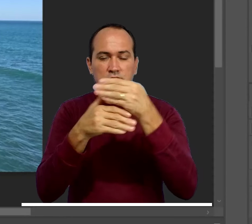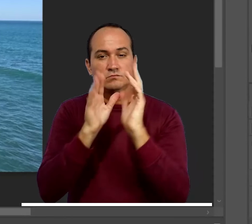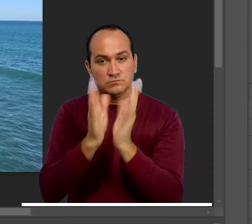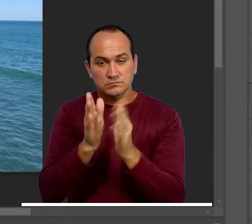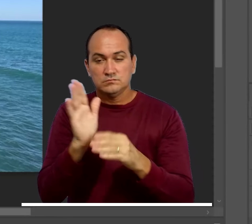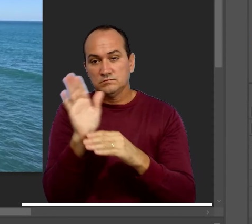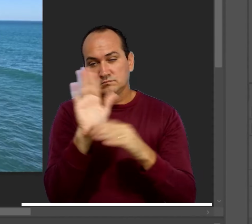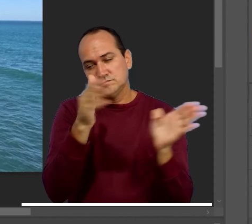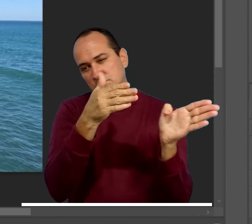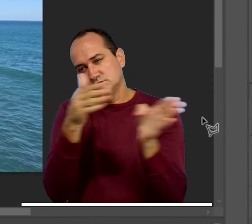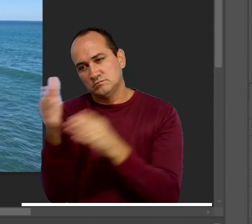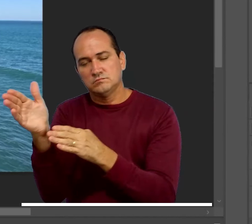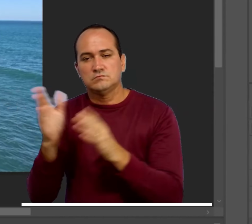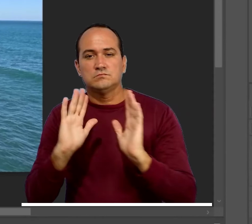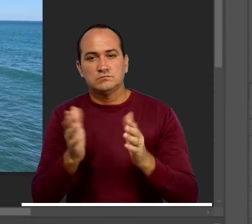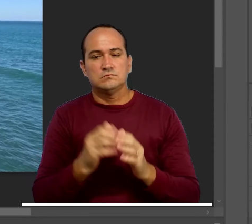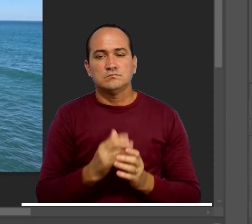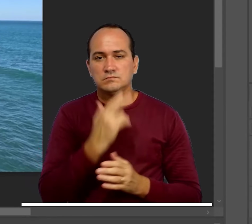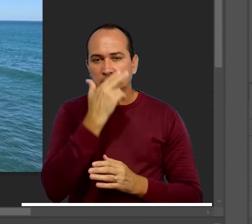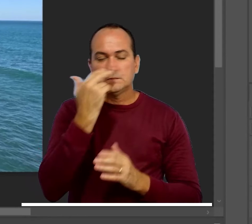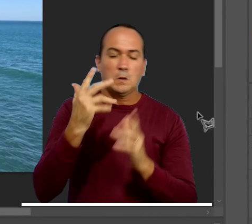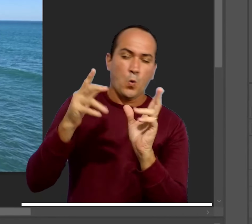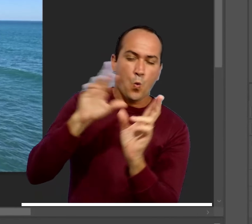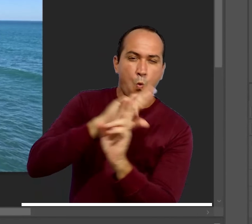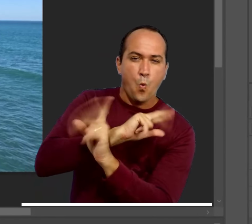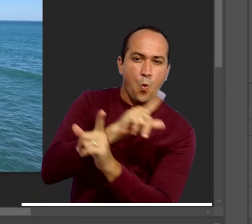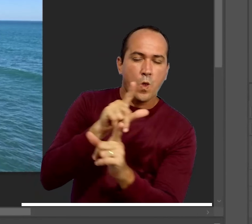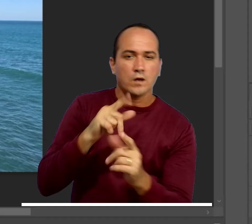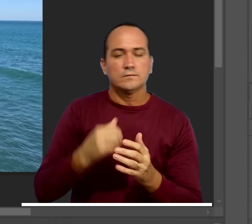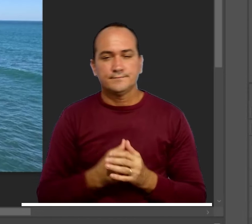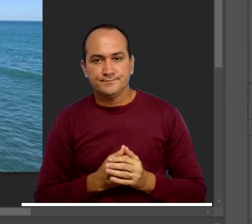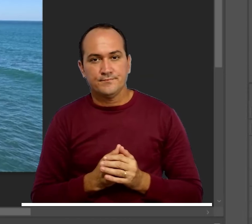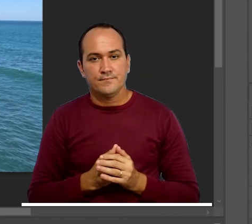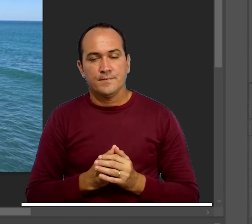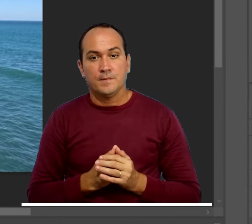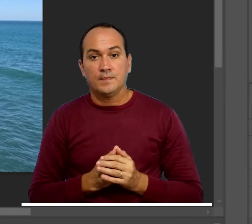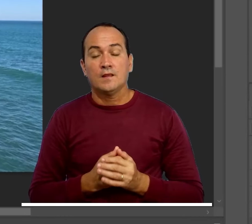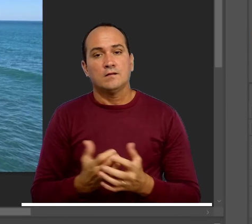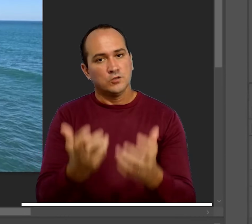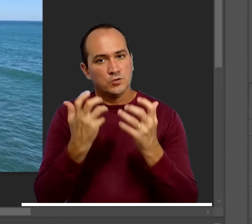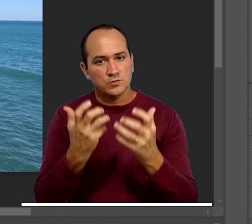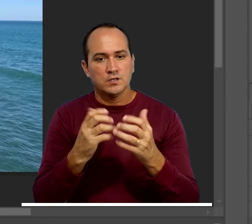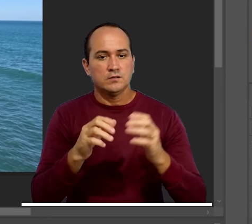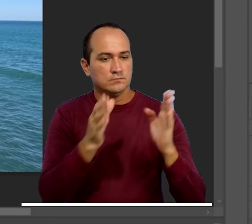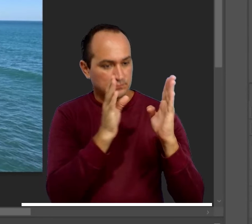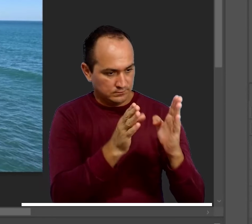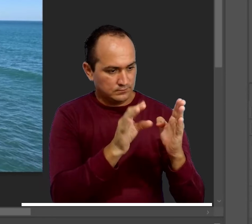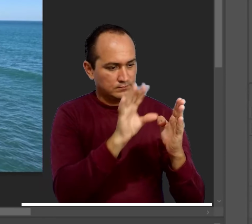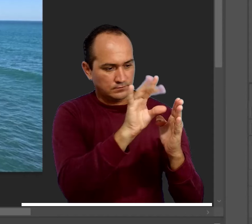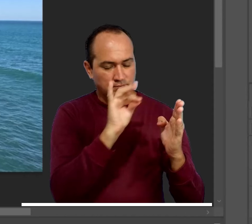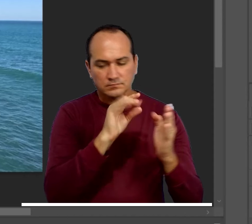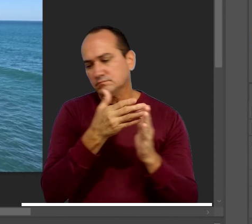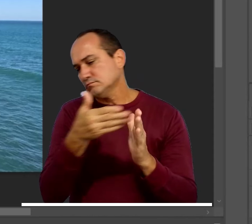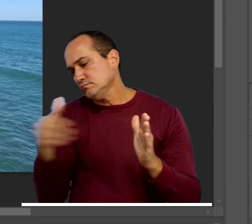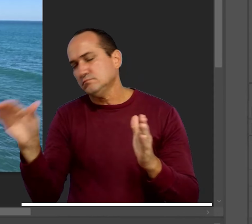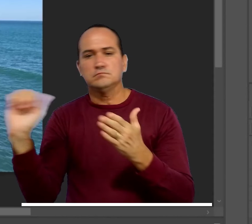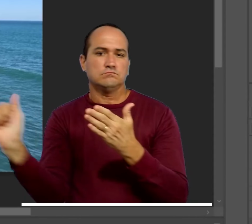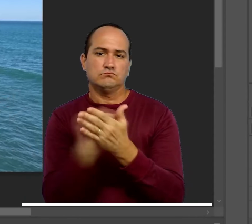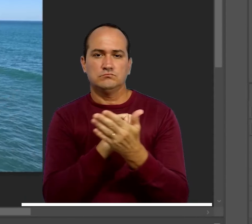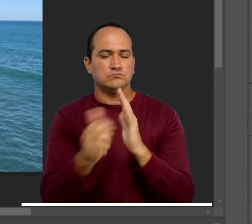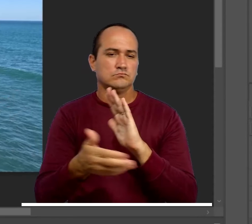tem do vídeo. Então eu vou fazer meio que o contrário, né, digamos, dessa vez. Eu vou dizer que eu quero essa parte aqui e vou excluir todo o resto. Então eu